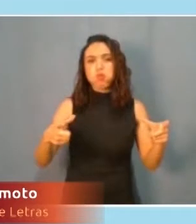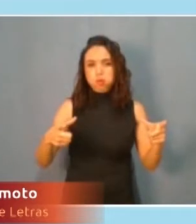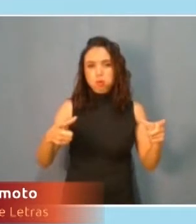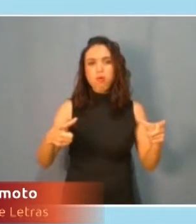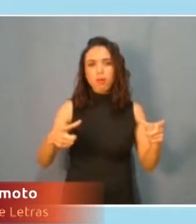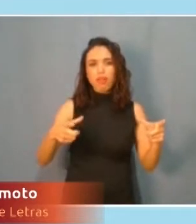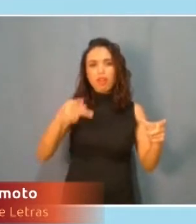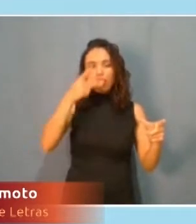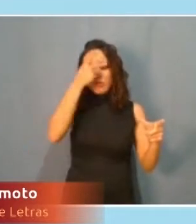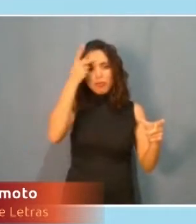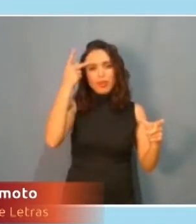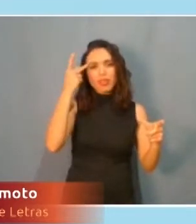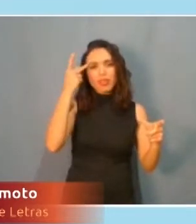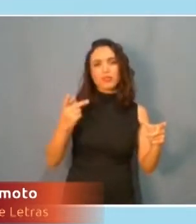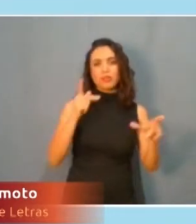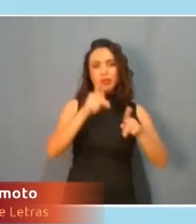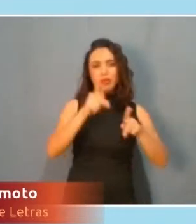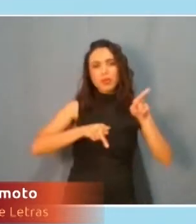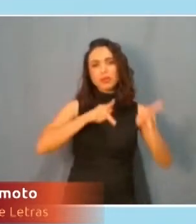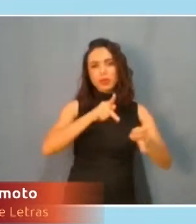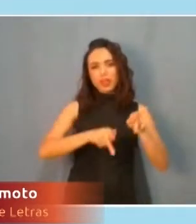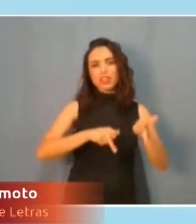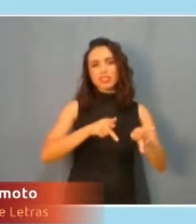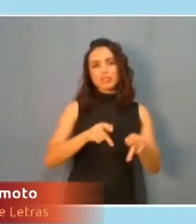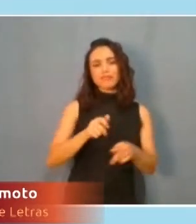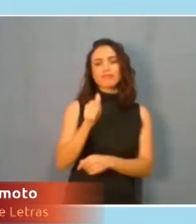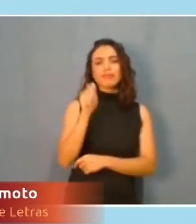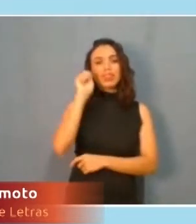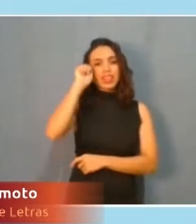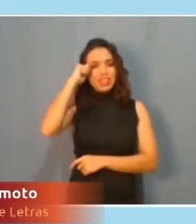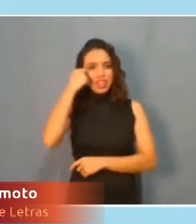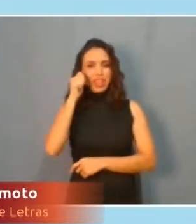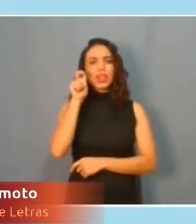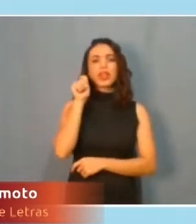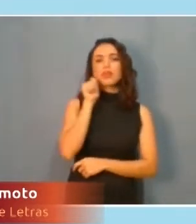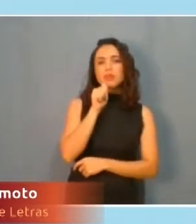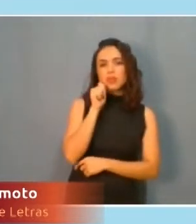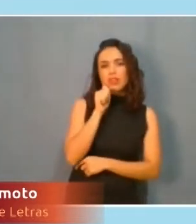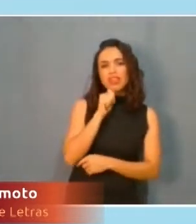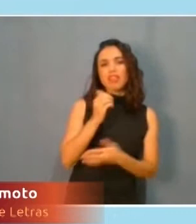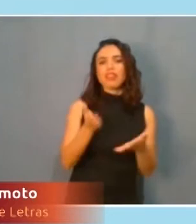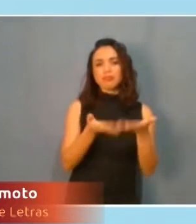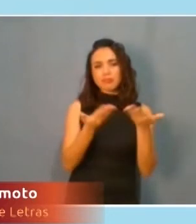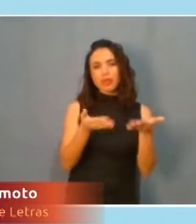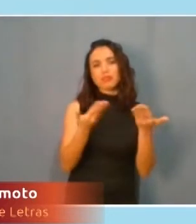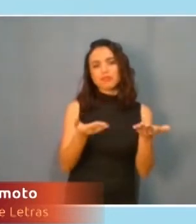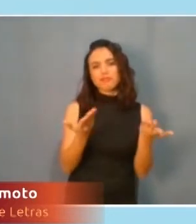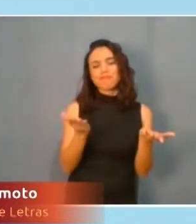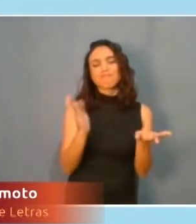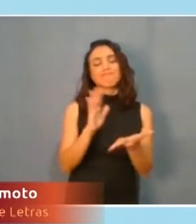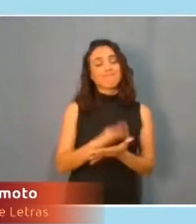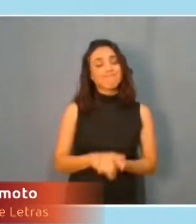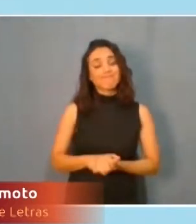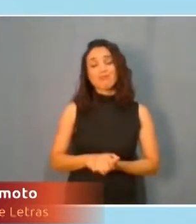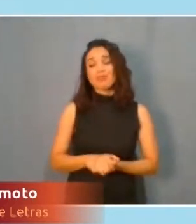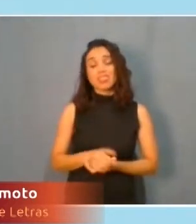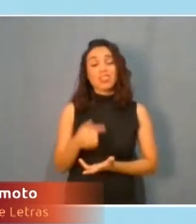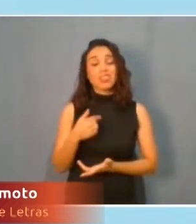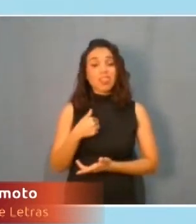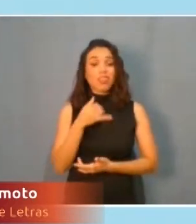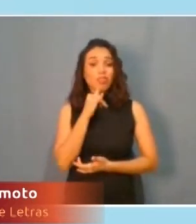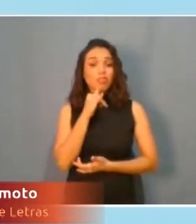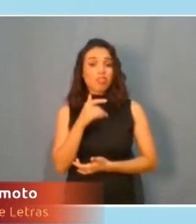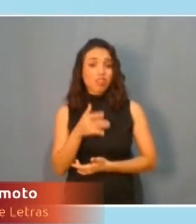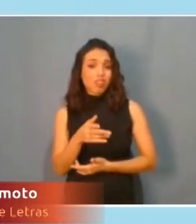sistema excludente que está em marcha produz esse quadro. E eu diria que